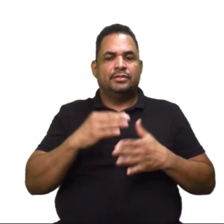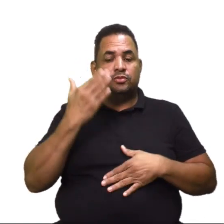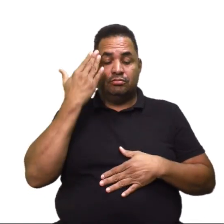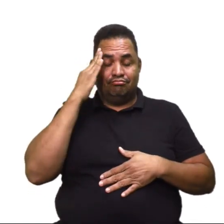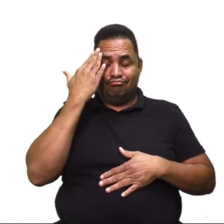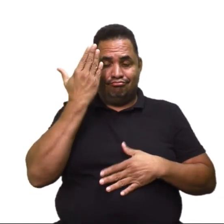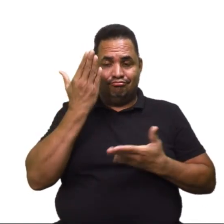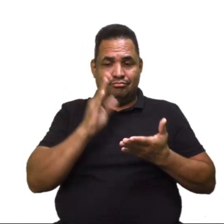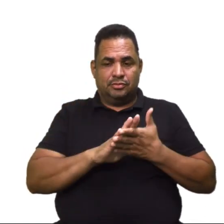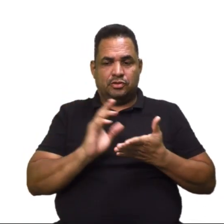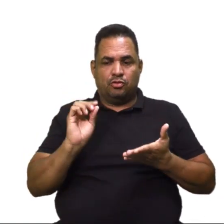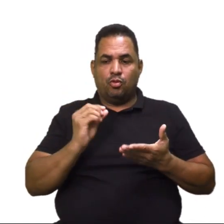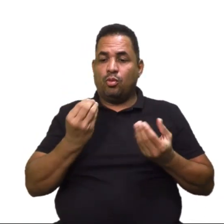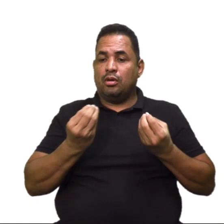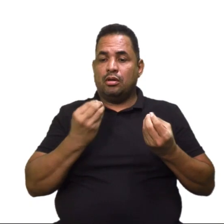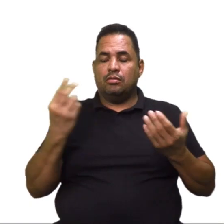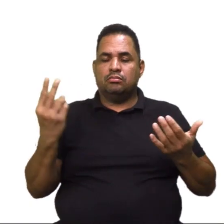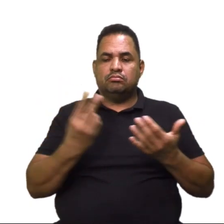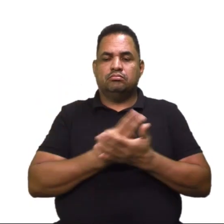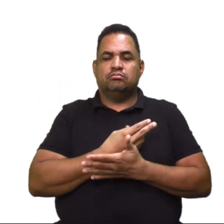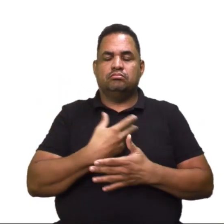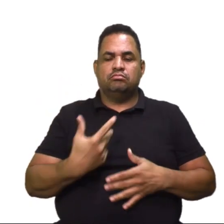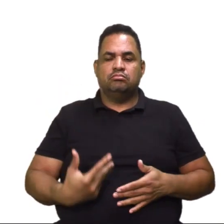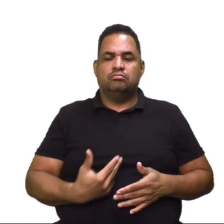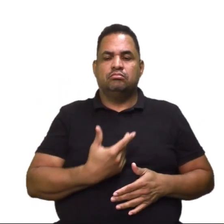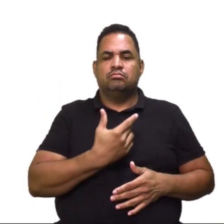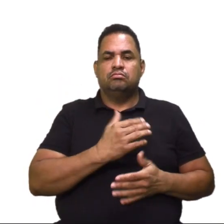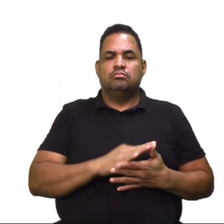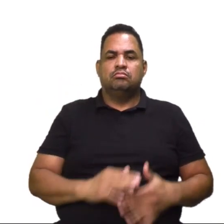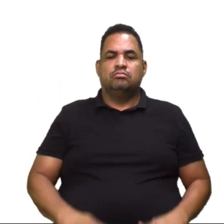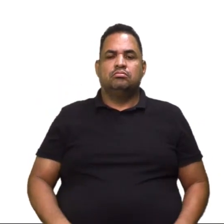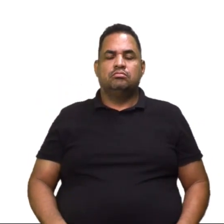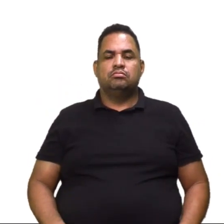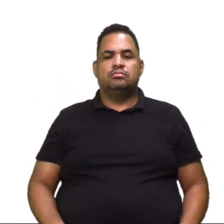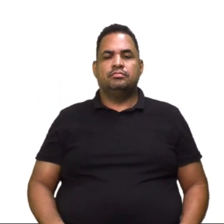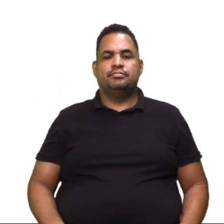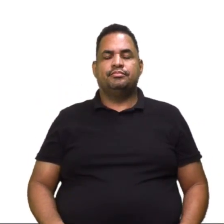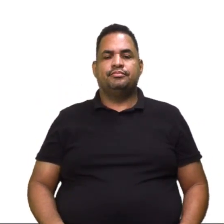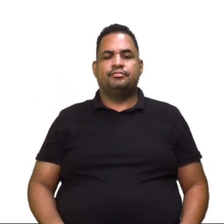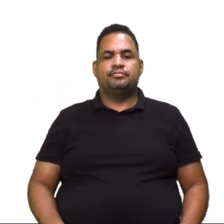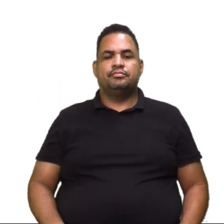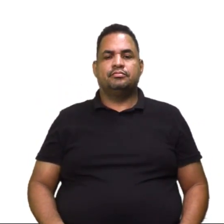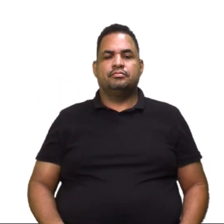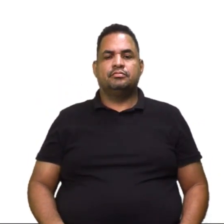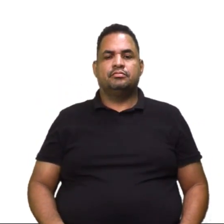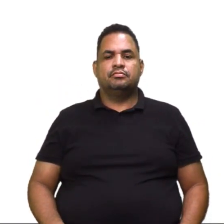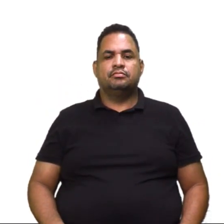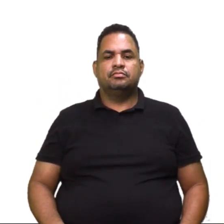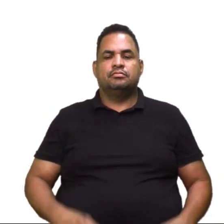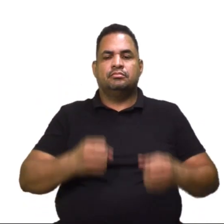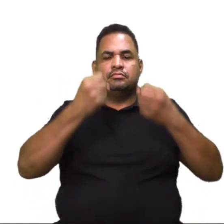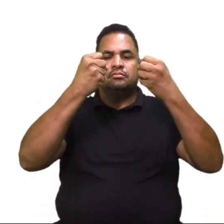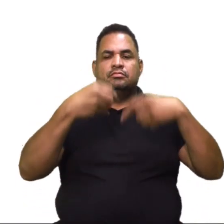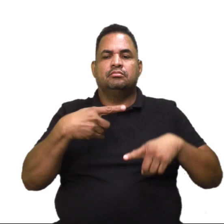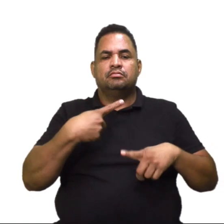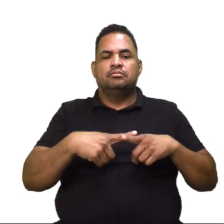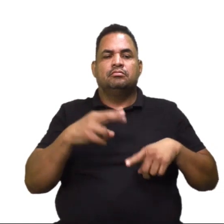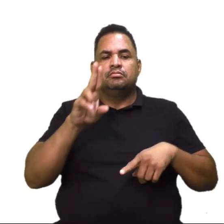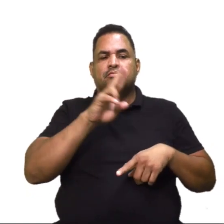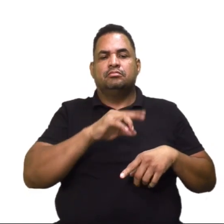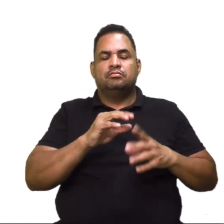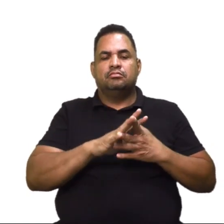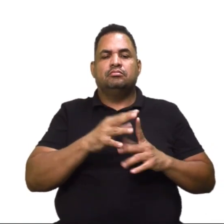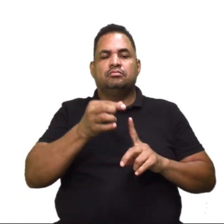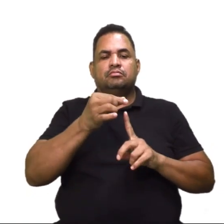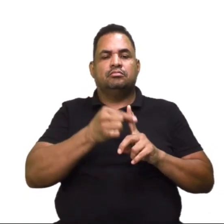processo cirúrgico aí. Não tem nada a ver com o processo de ereção, tá? Não vai dificultar nada. Explique por que o uso de